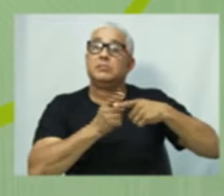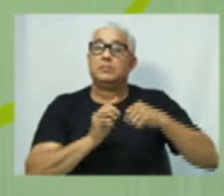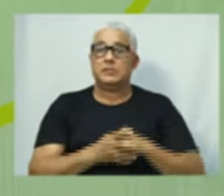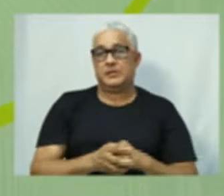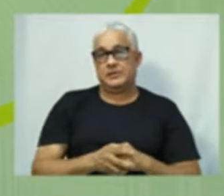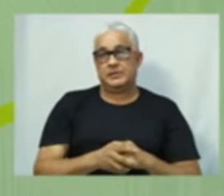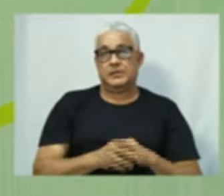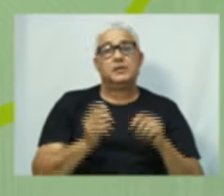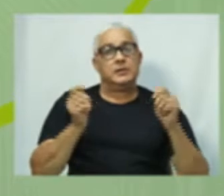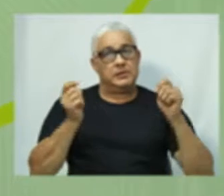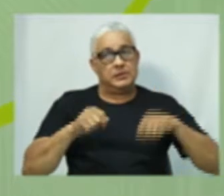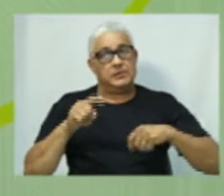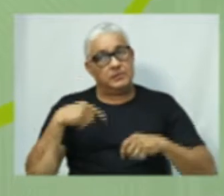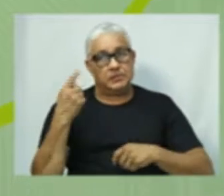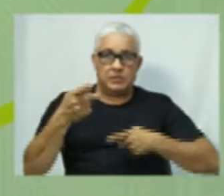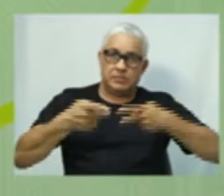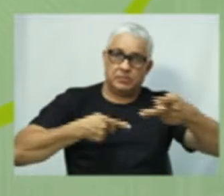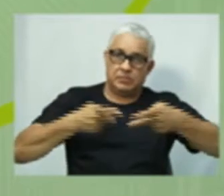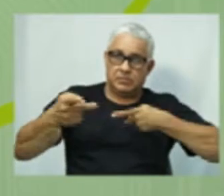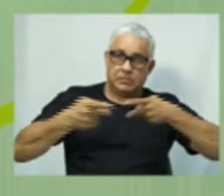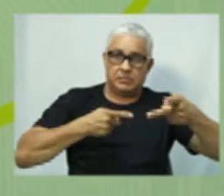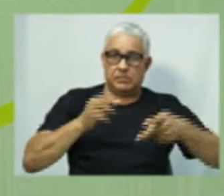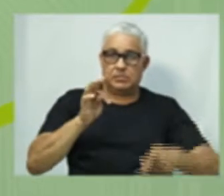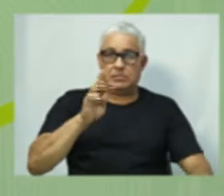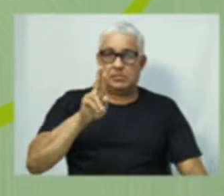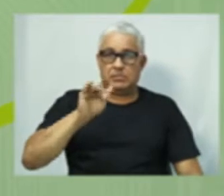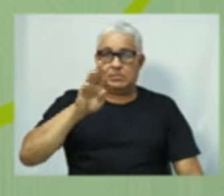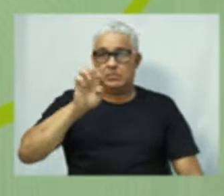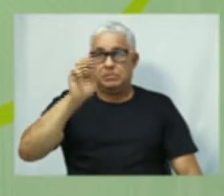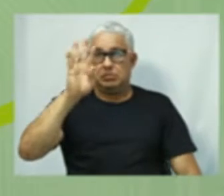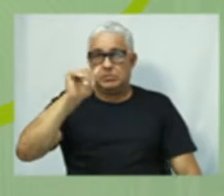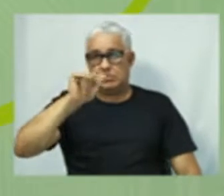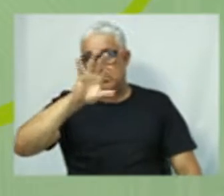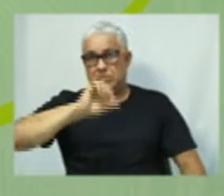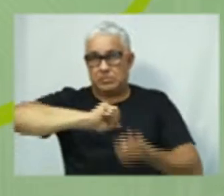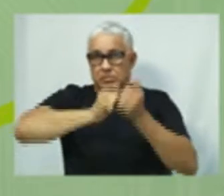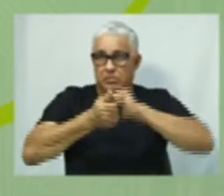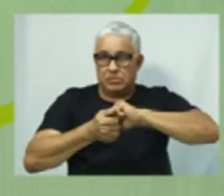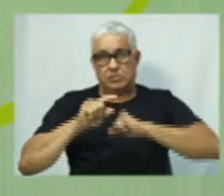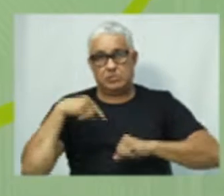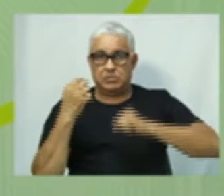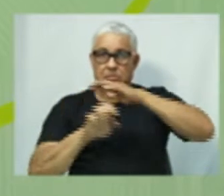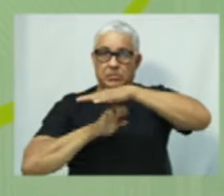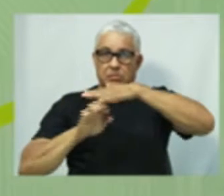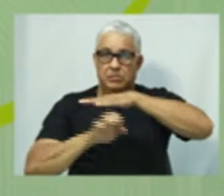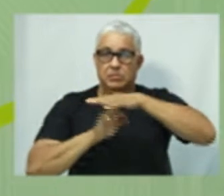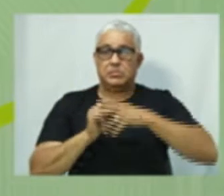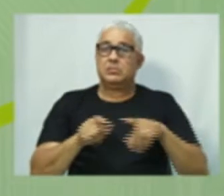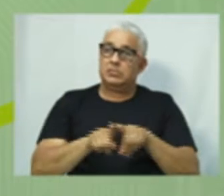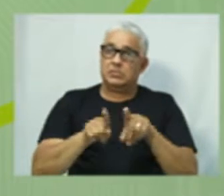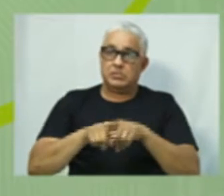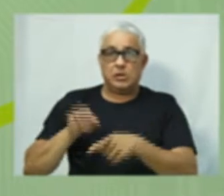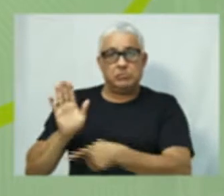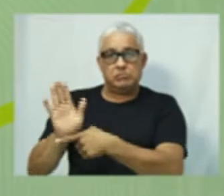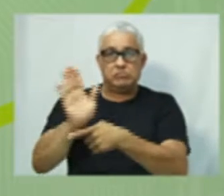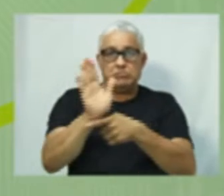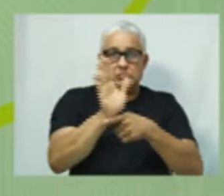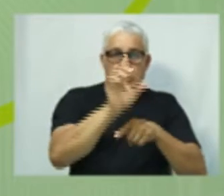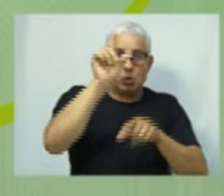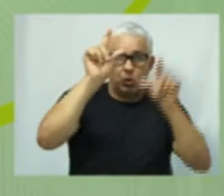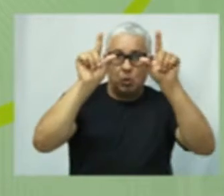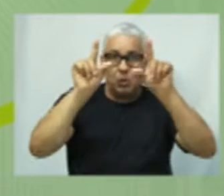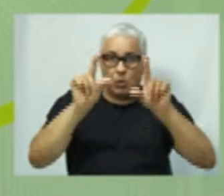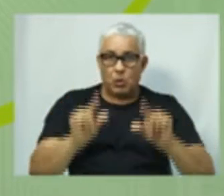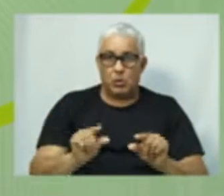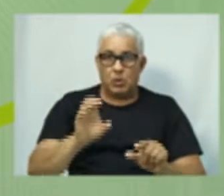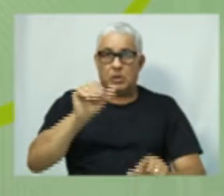Para podermos fazer um planejamento tributário adequado para a nossa empresa. E assim, contribuindo com uma redução da sua